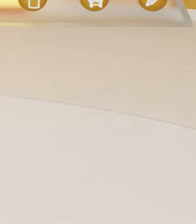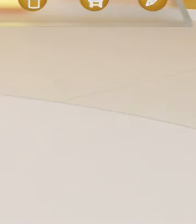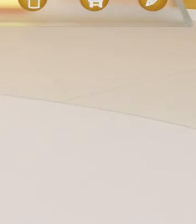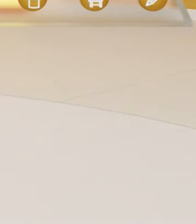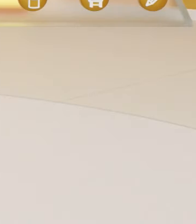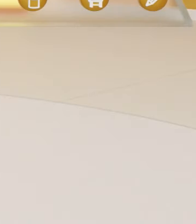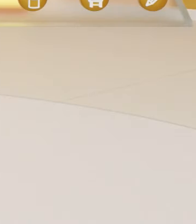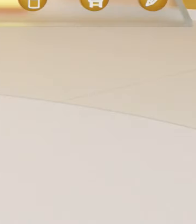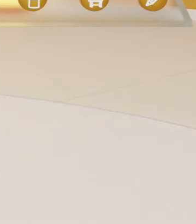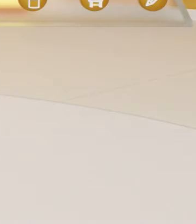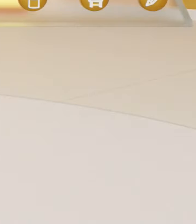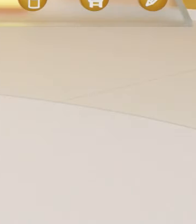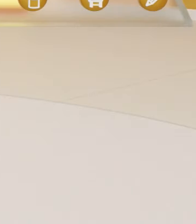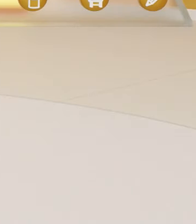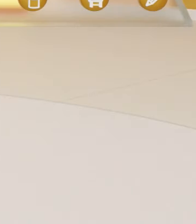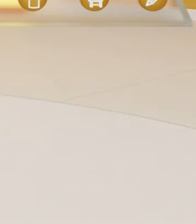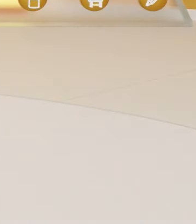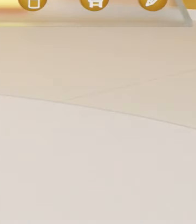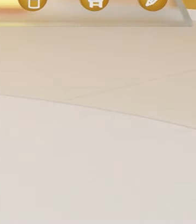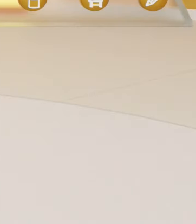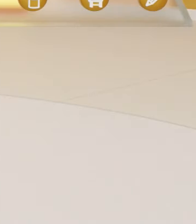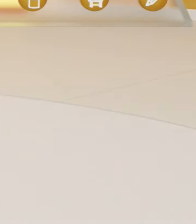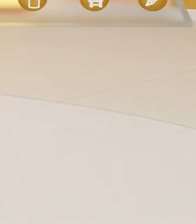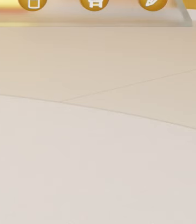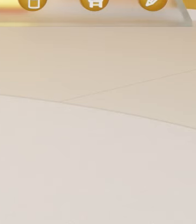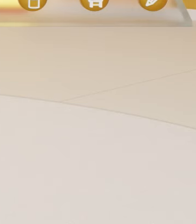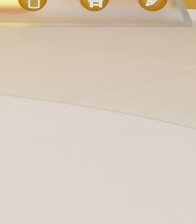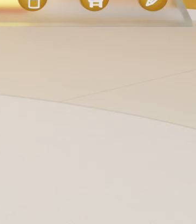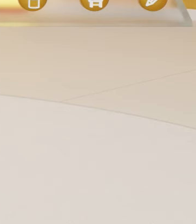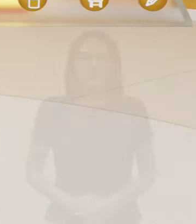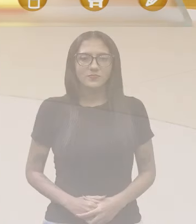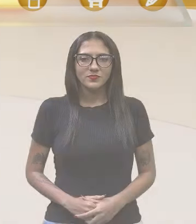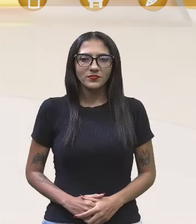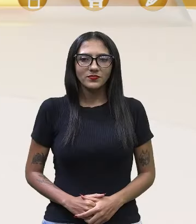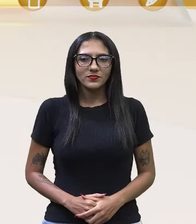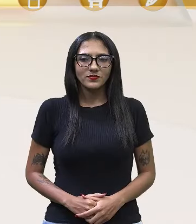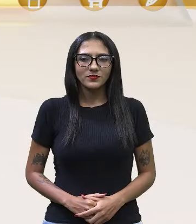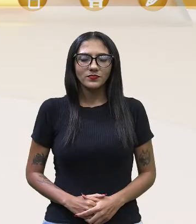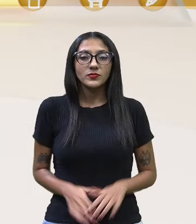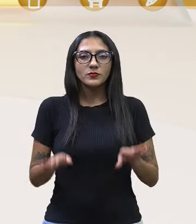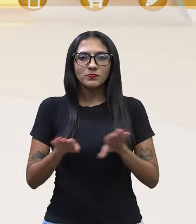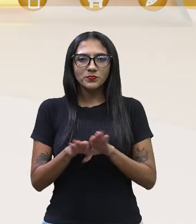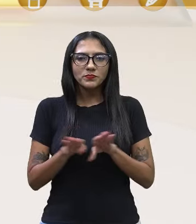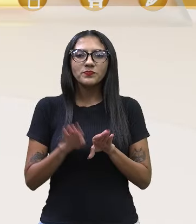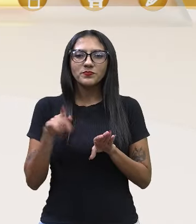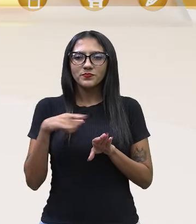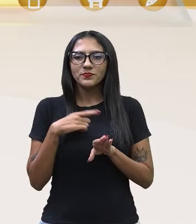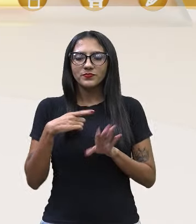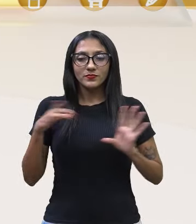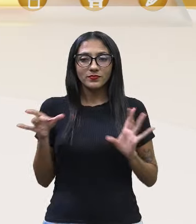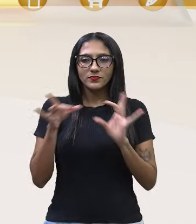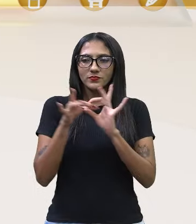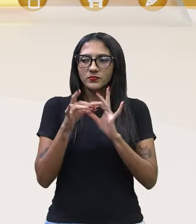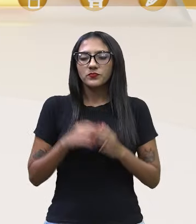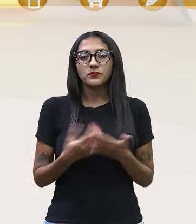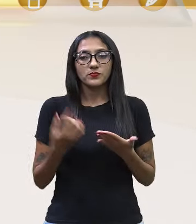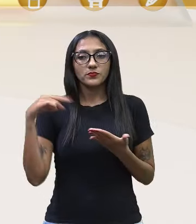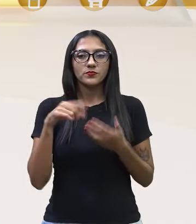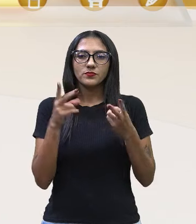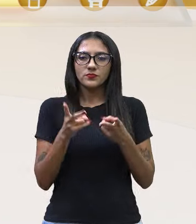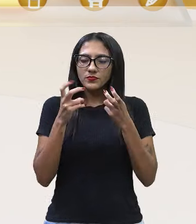nesse dado muito bem e alunos Olha só eu gostei muito do link que a professora Simone fez aqui porque olha só percebam que nós